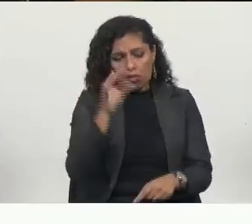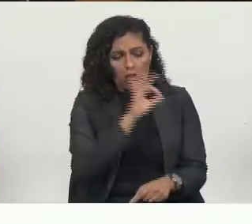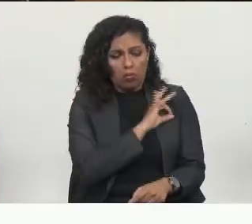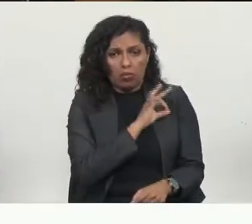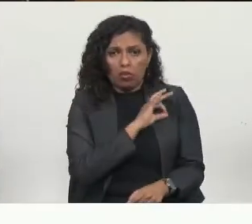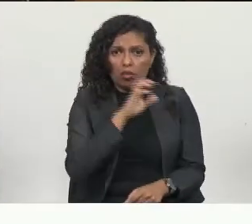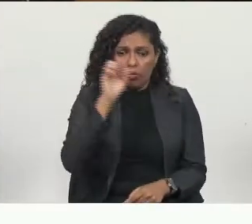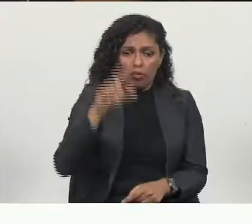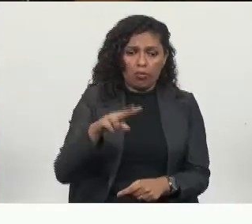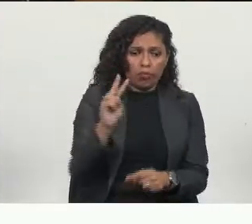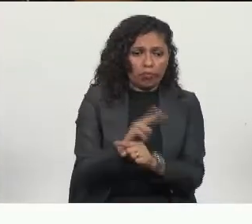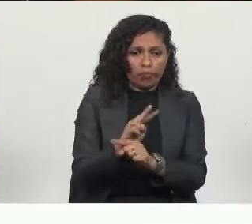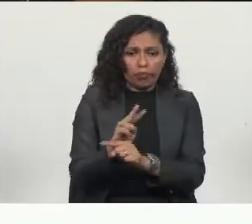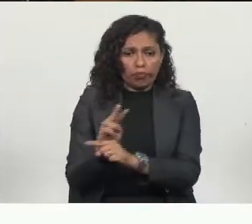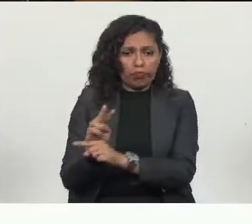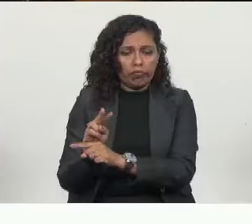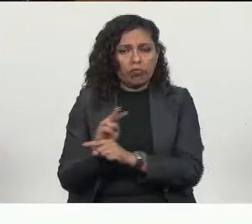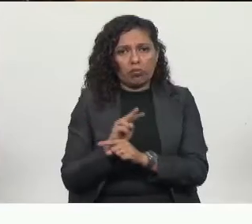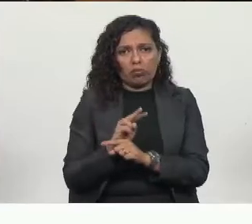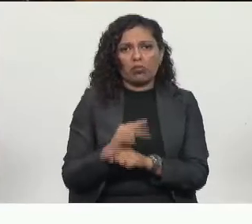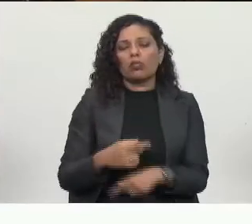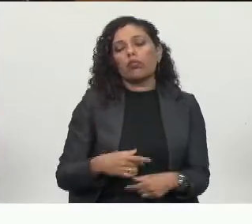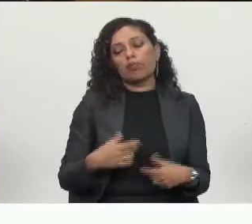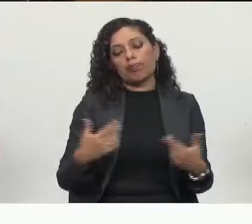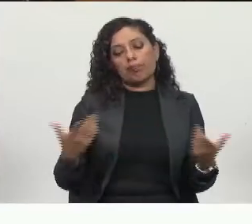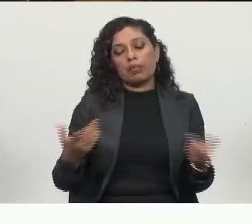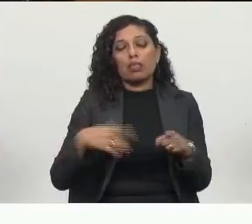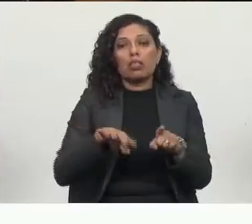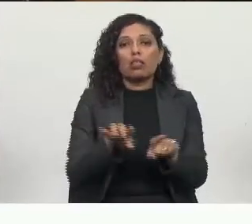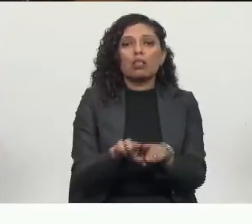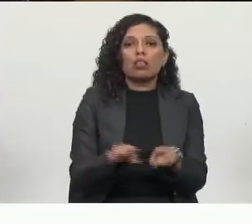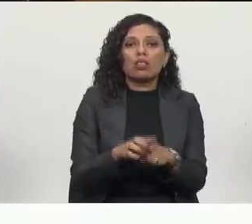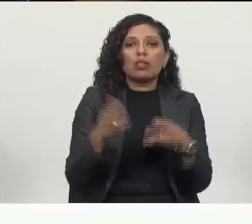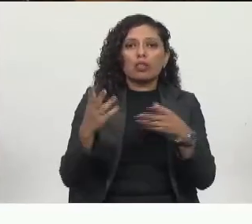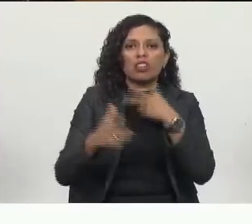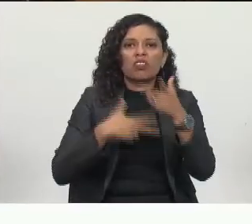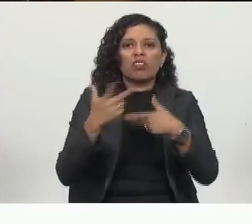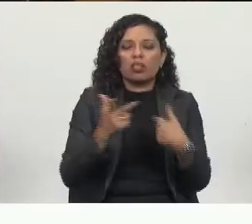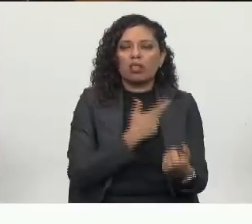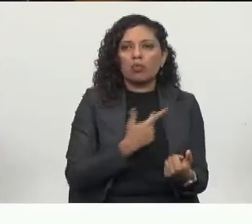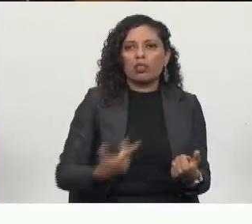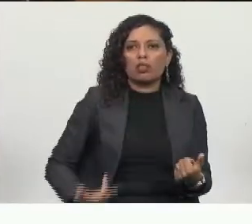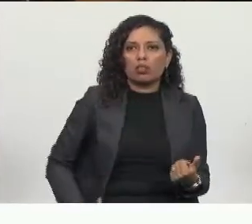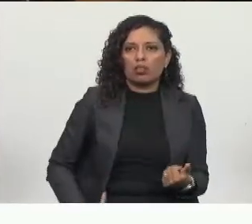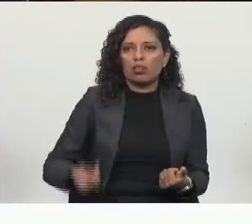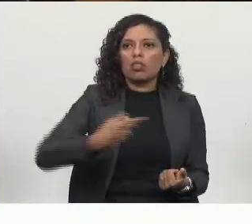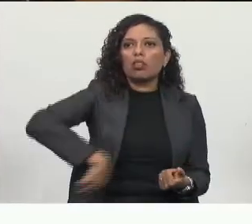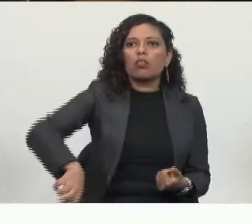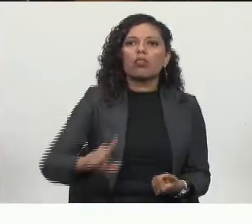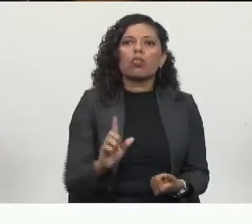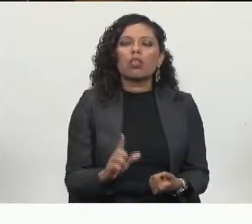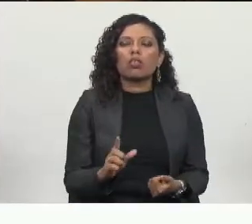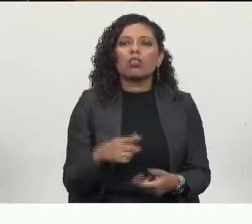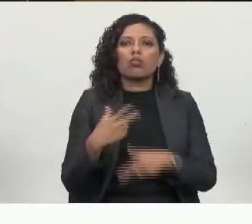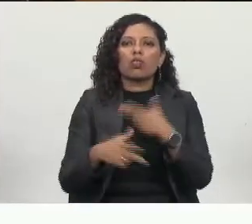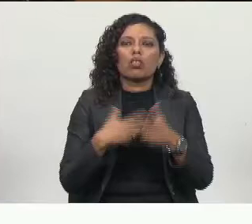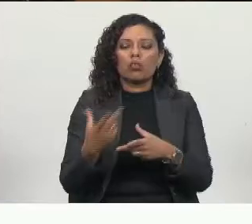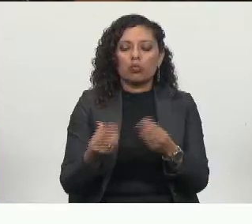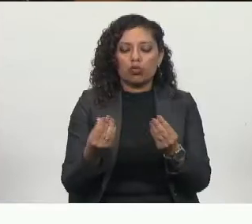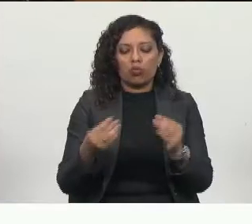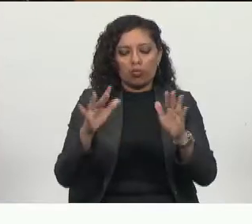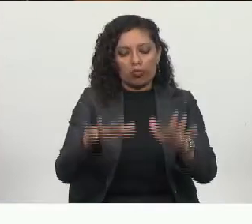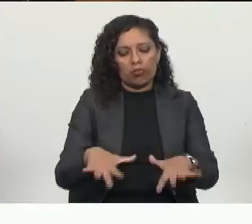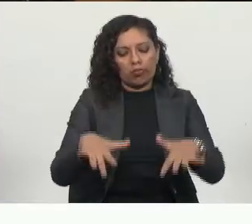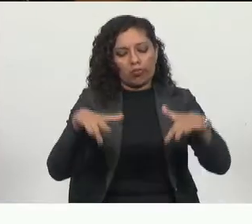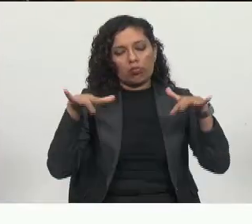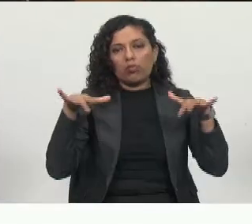Infelizmente. E eu quero relatar aqui, presidente, um fato. Nós falamos muito aqui com relação ao plenário.